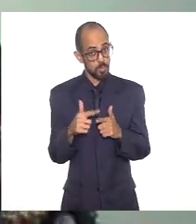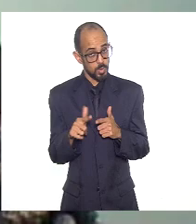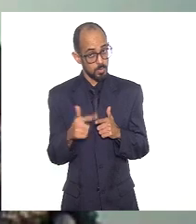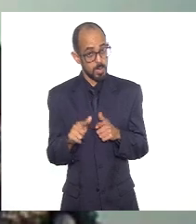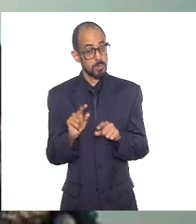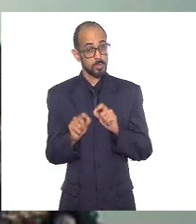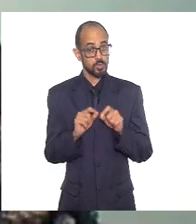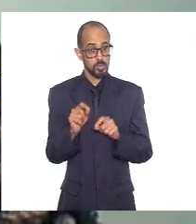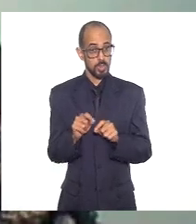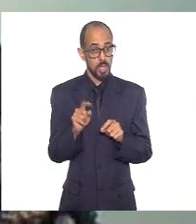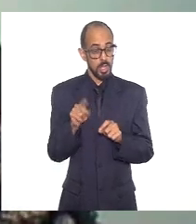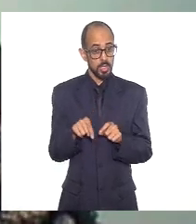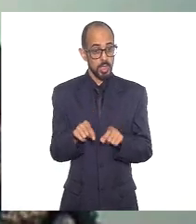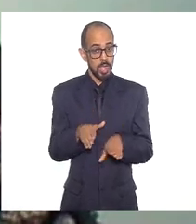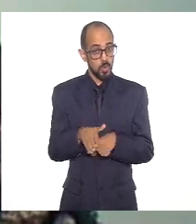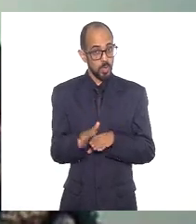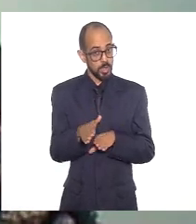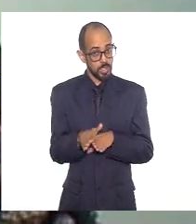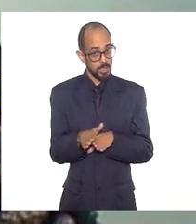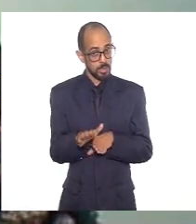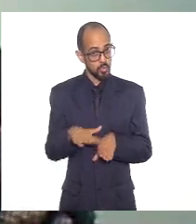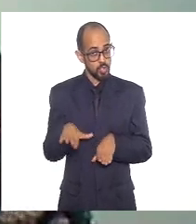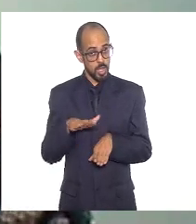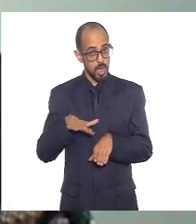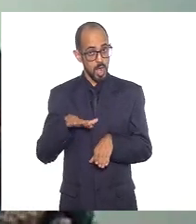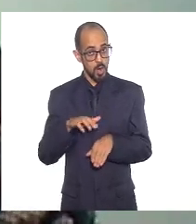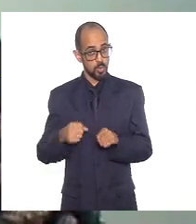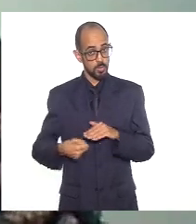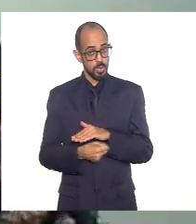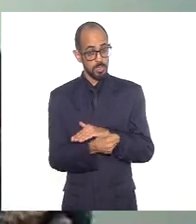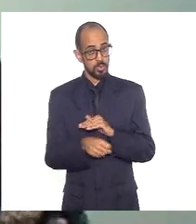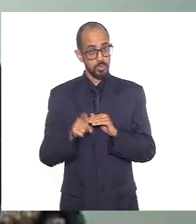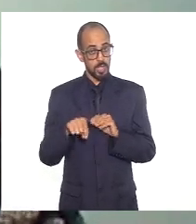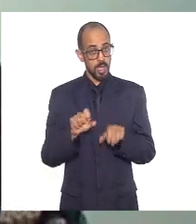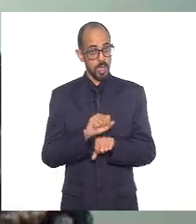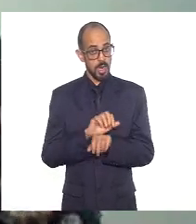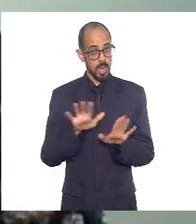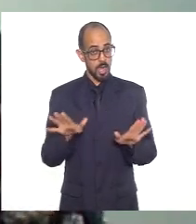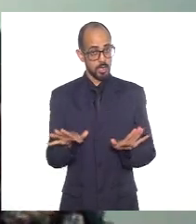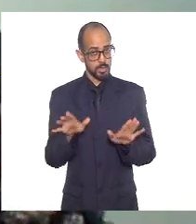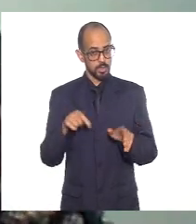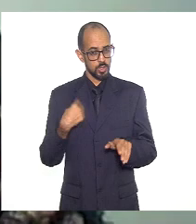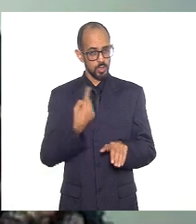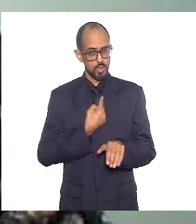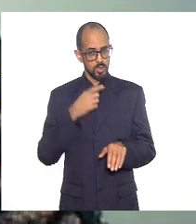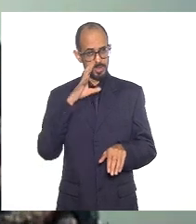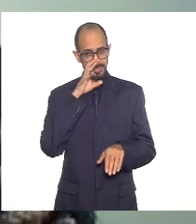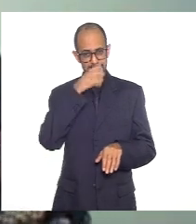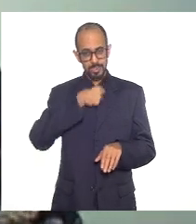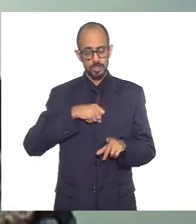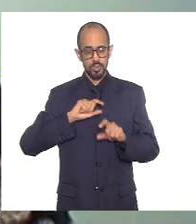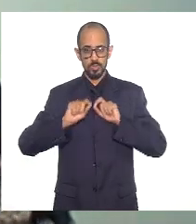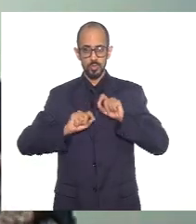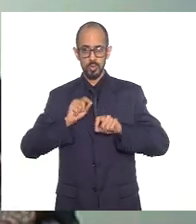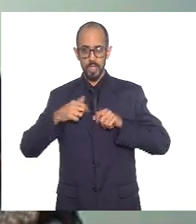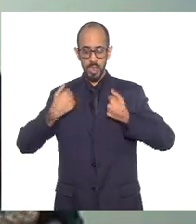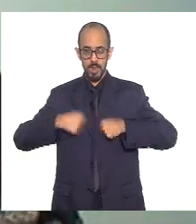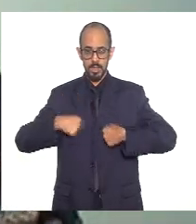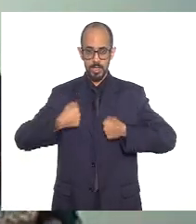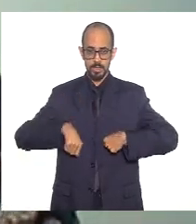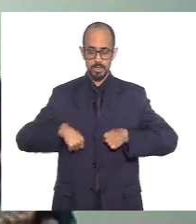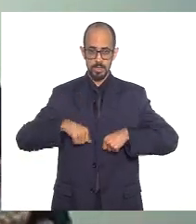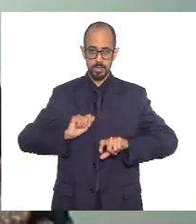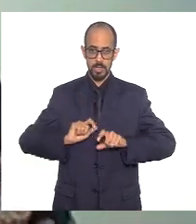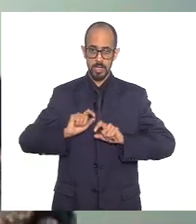do nosso mandato, que é a questão da transparência. E nós insistimos aqui na